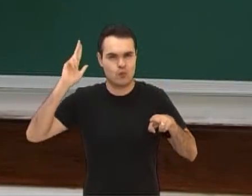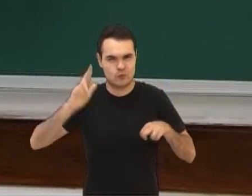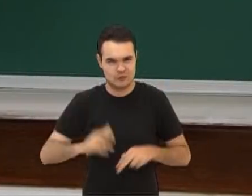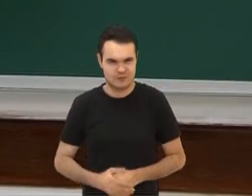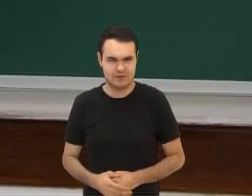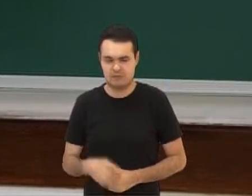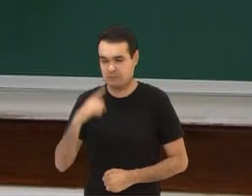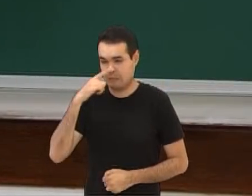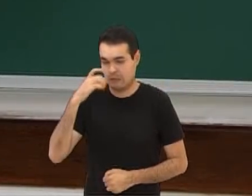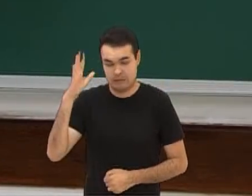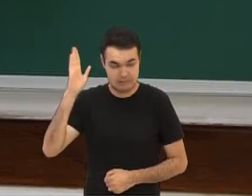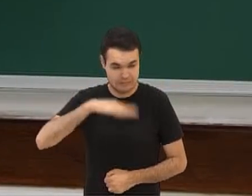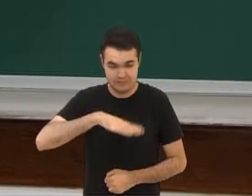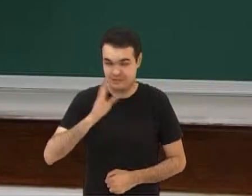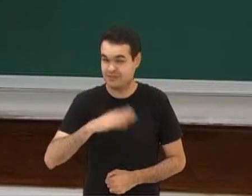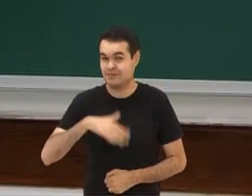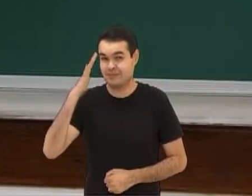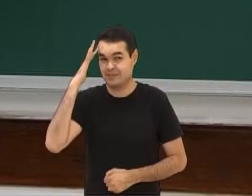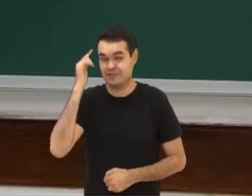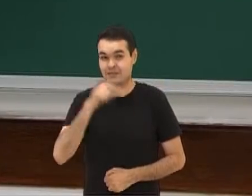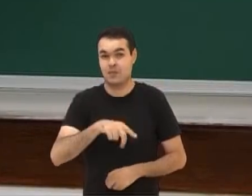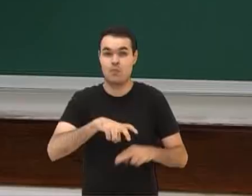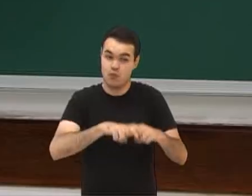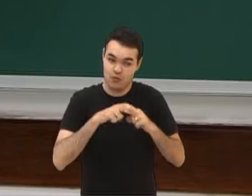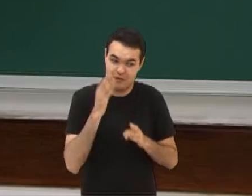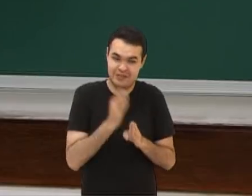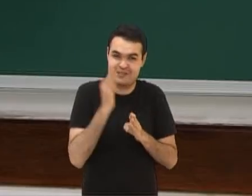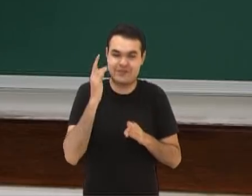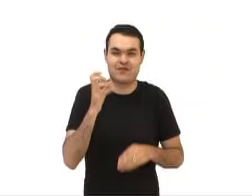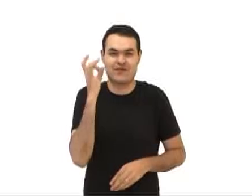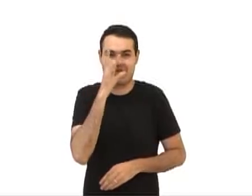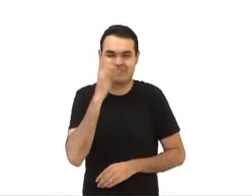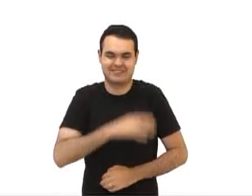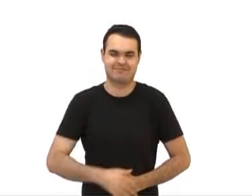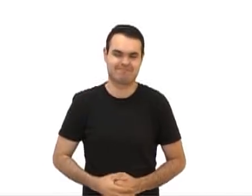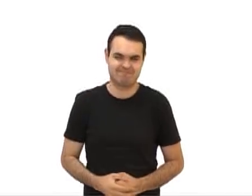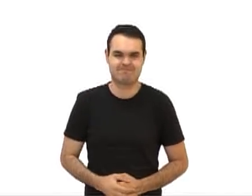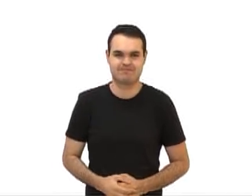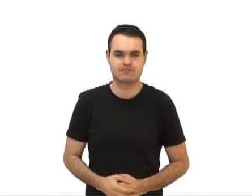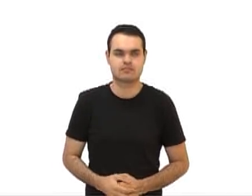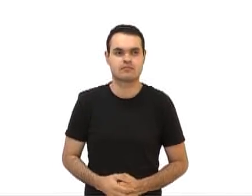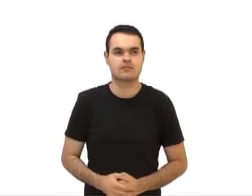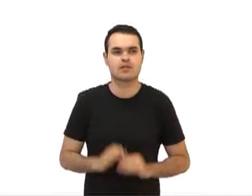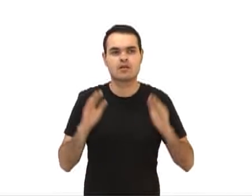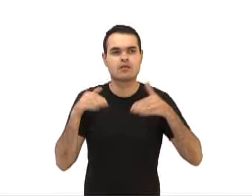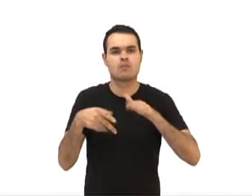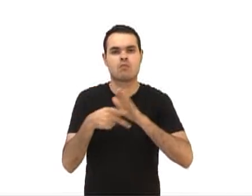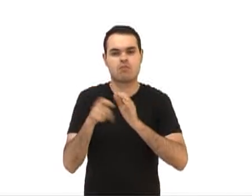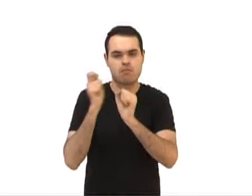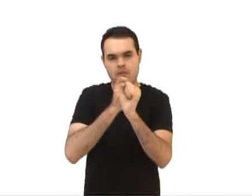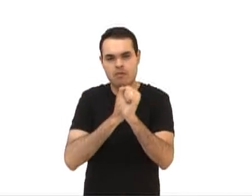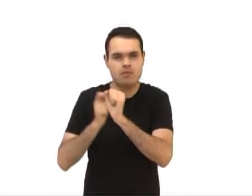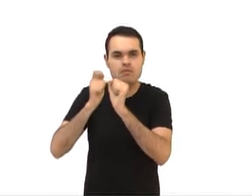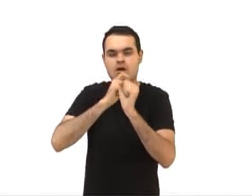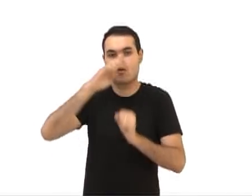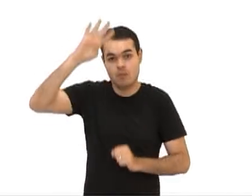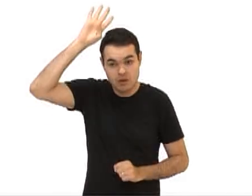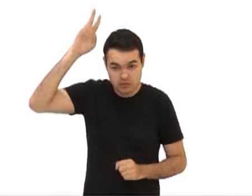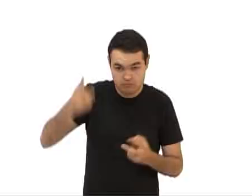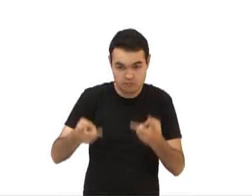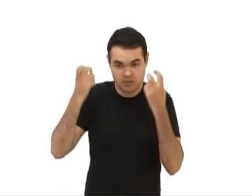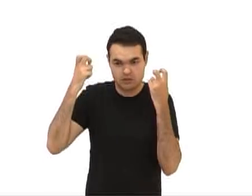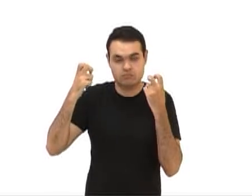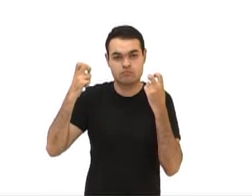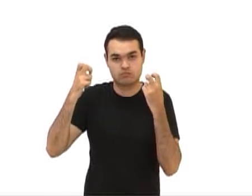banho. Meu Deus do céu, por isso que ficou verde. A preocupação da escultura romana era identificar com facilidade a